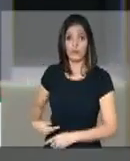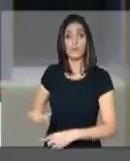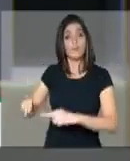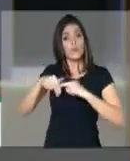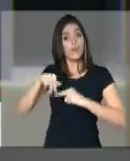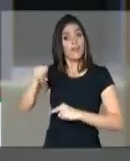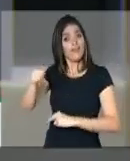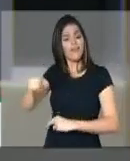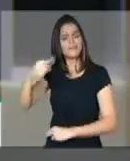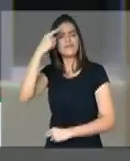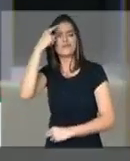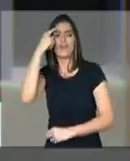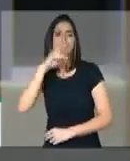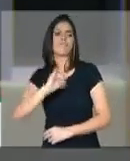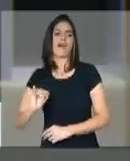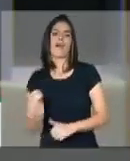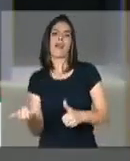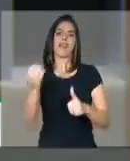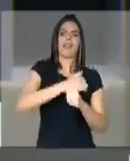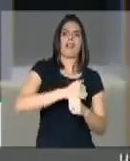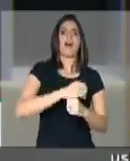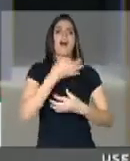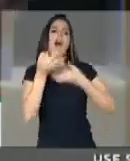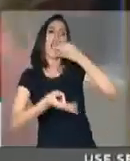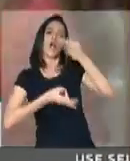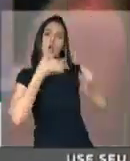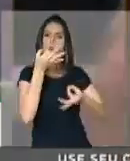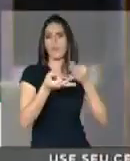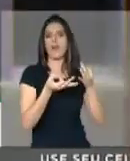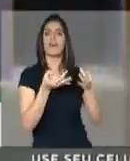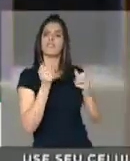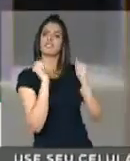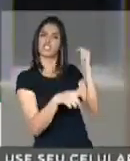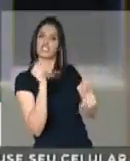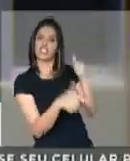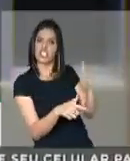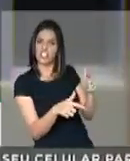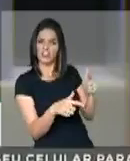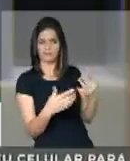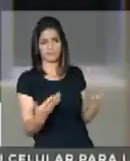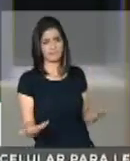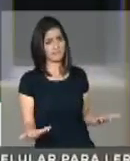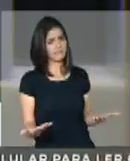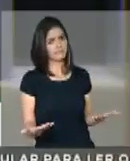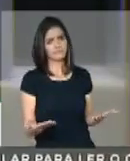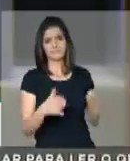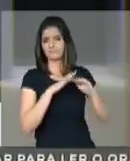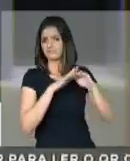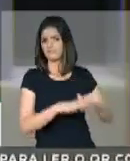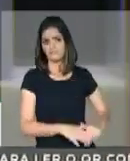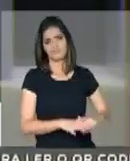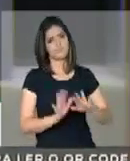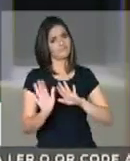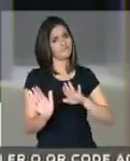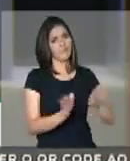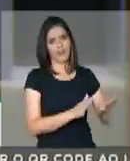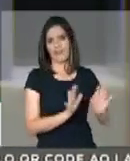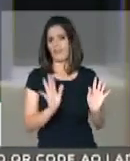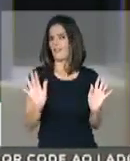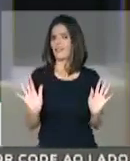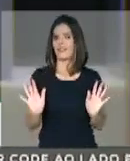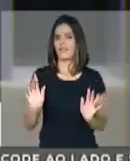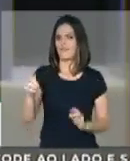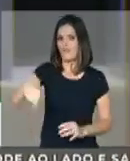assim pensam que substituirão os argumentos negativos a respeito dessa reforma. Mas